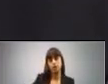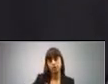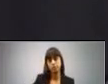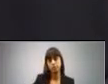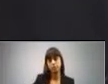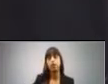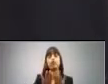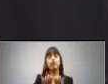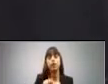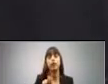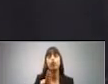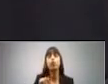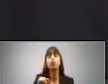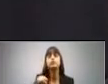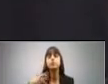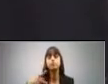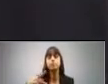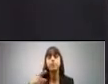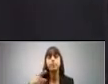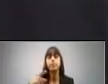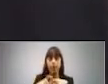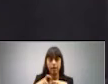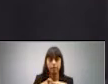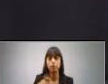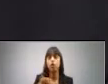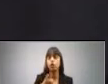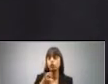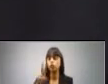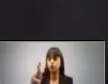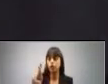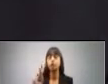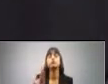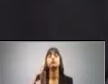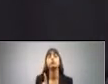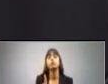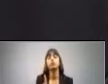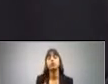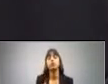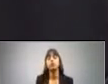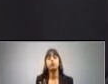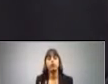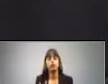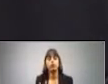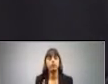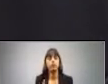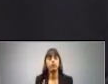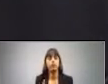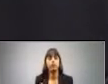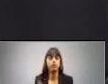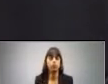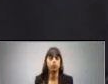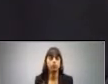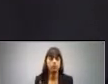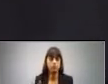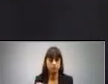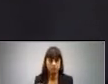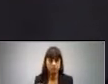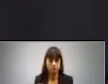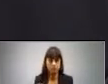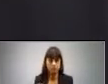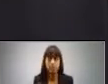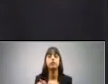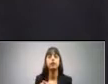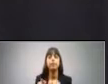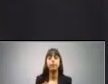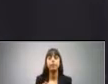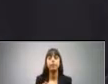carreira acadêmica, realizando doutorado e livre docência em medicina. Possui pós-doutorado pelo King's College de London, em área